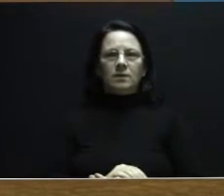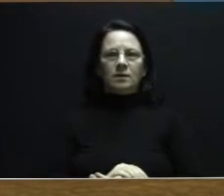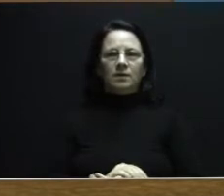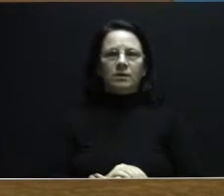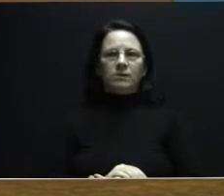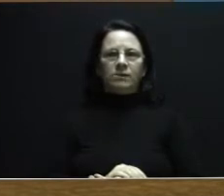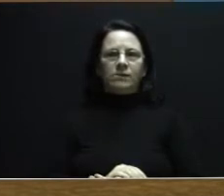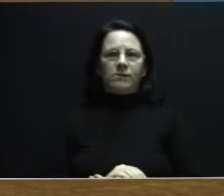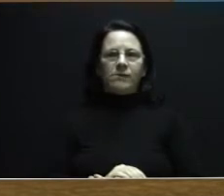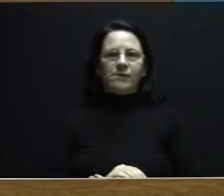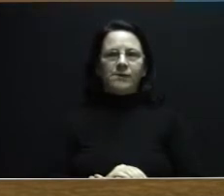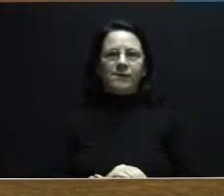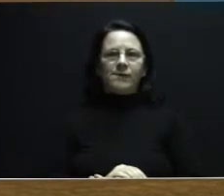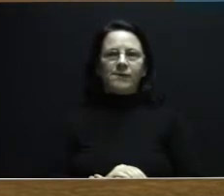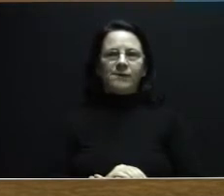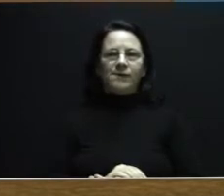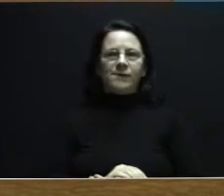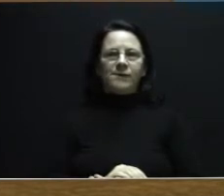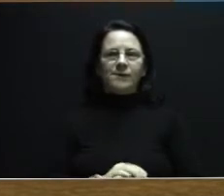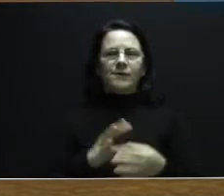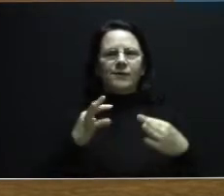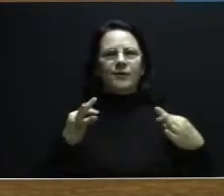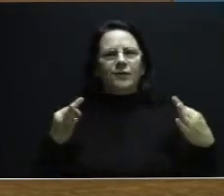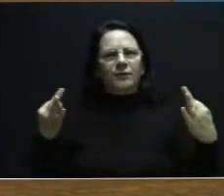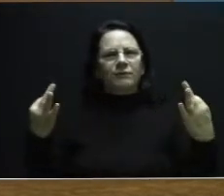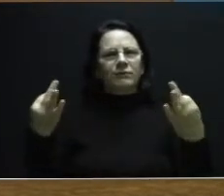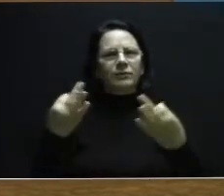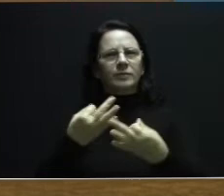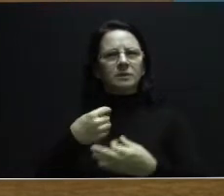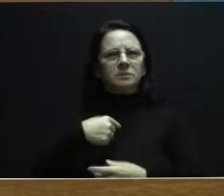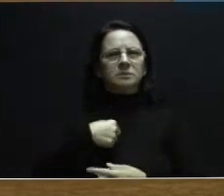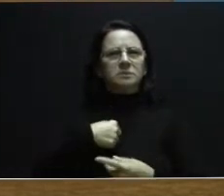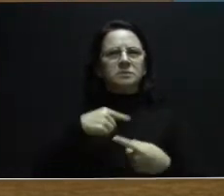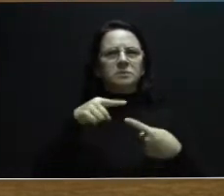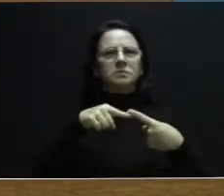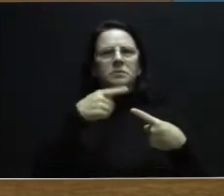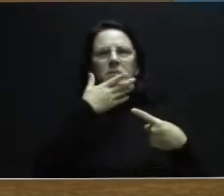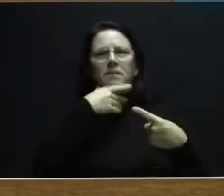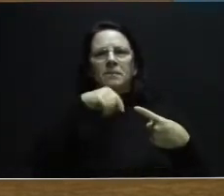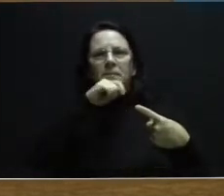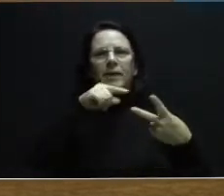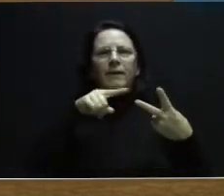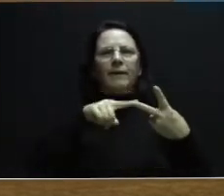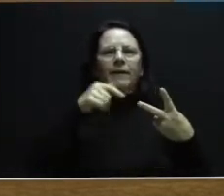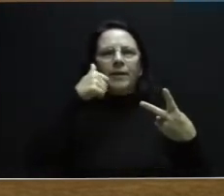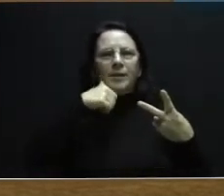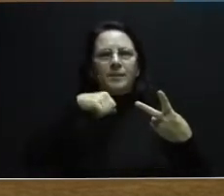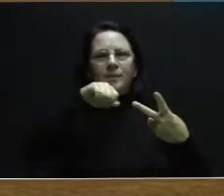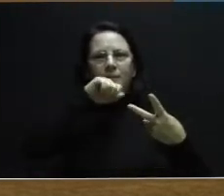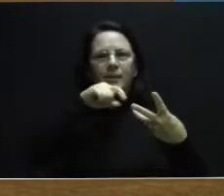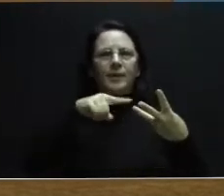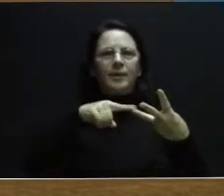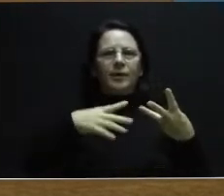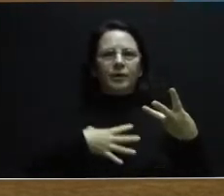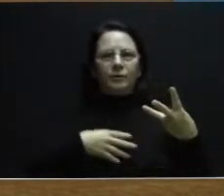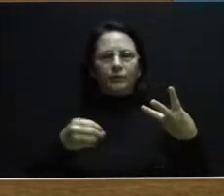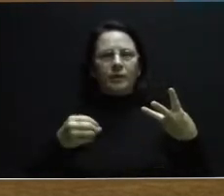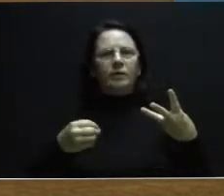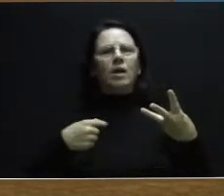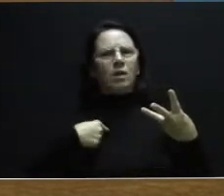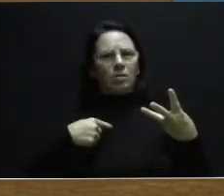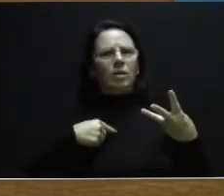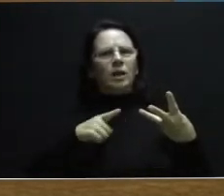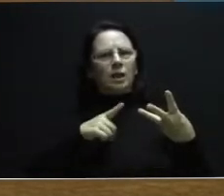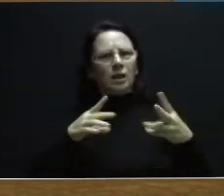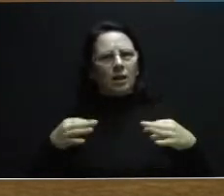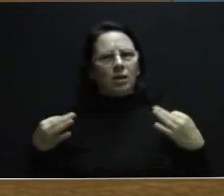família, bispo, às vezes a gente tem o sentido de família, pai, mãe e filhos. Eu tenho aqui um exemplo muito grande, que eu considero minha família, que está